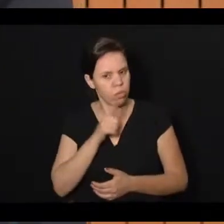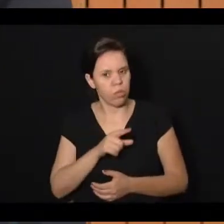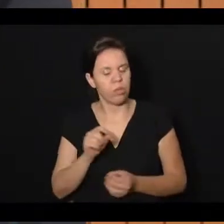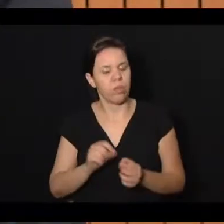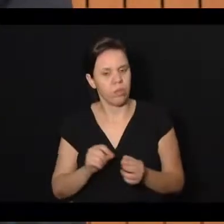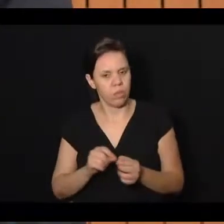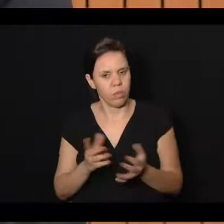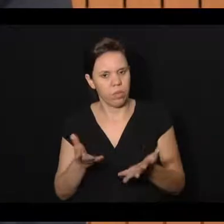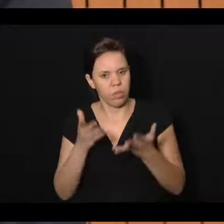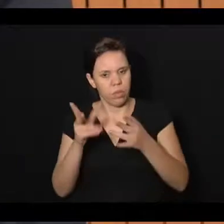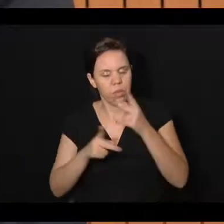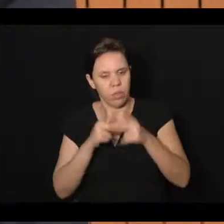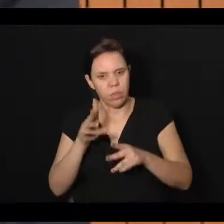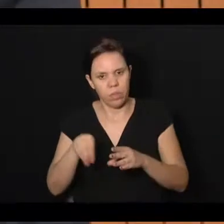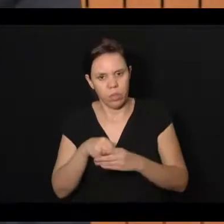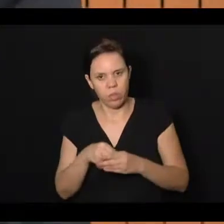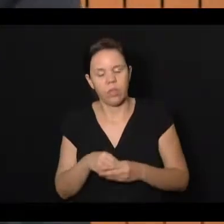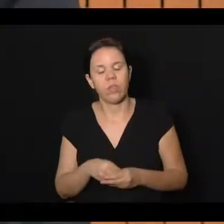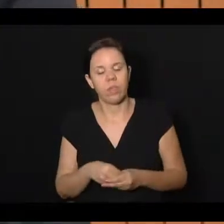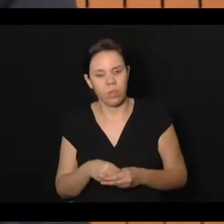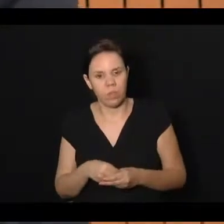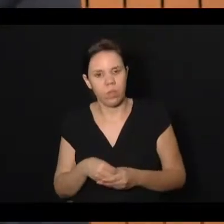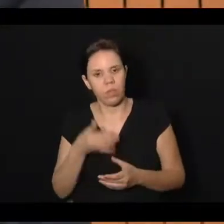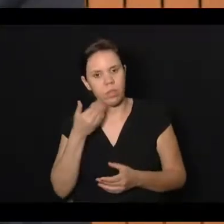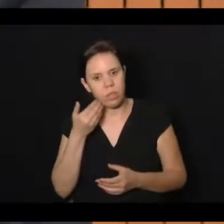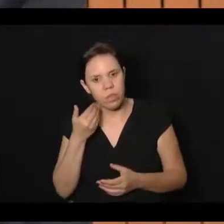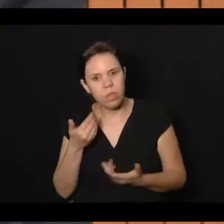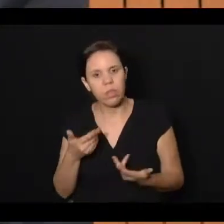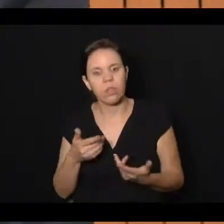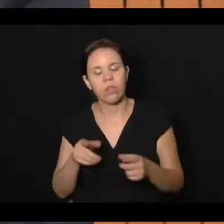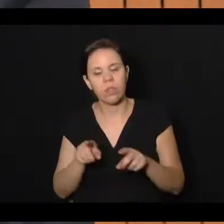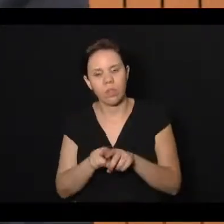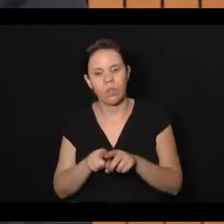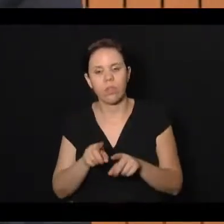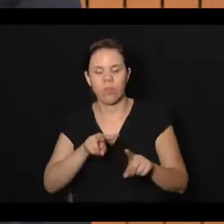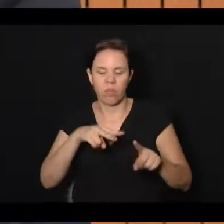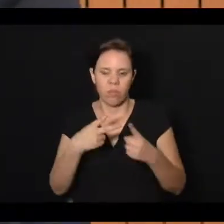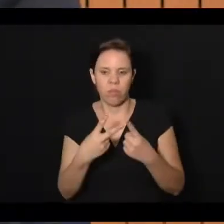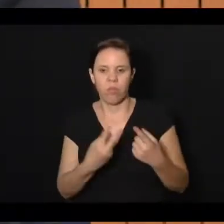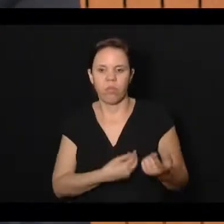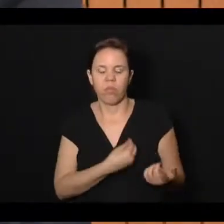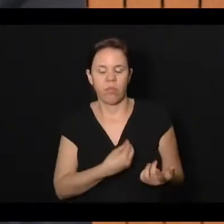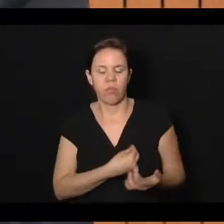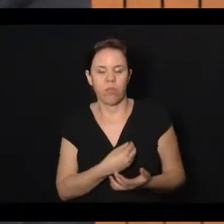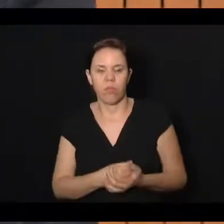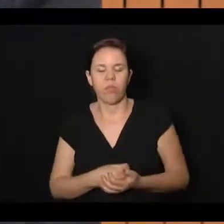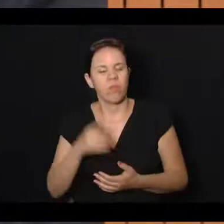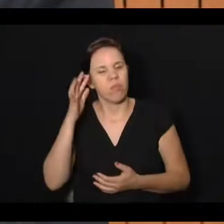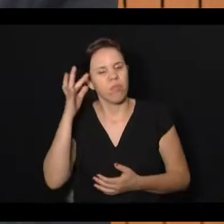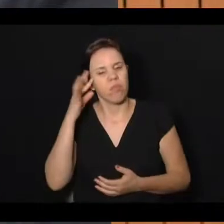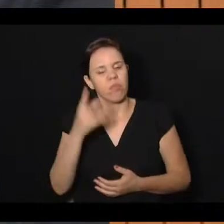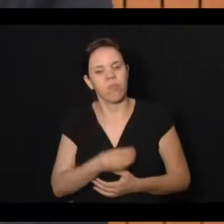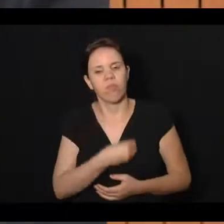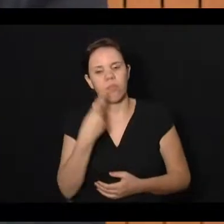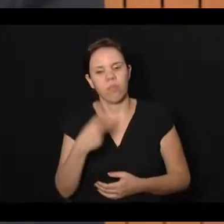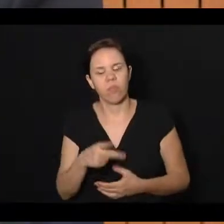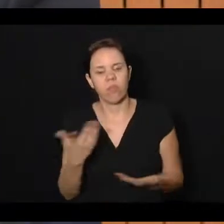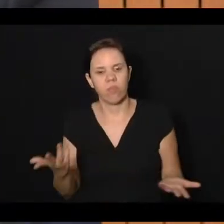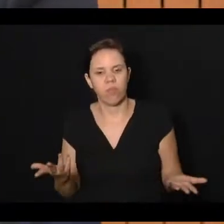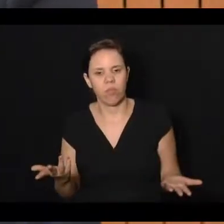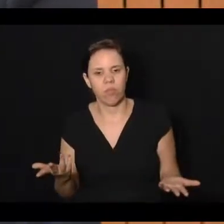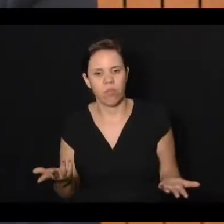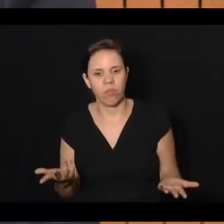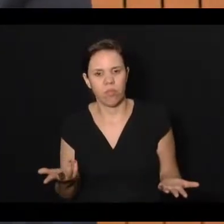conseguissem vislumbrar outras perspectivas e e e sonhos pra vida dela então com